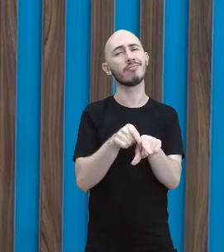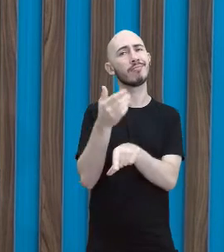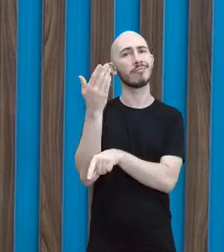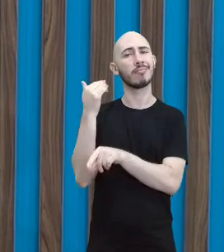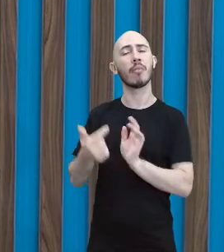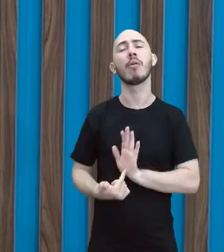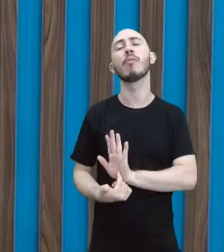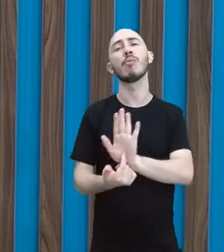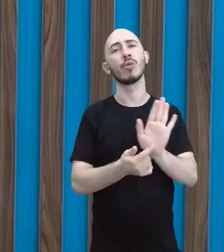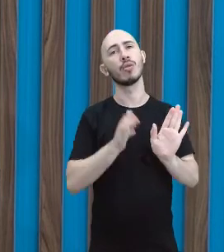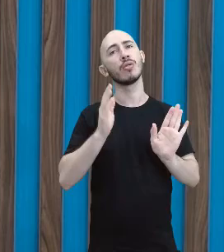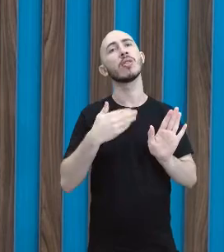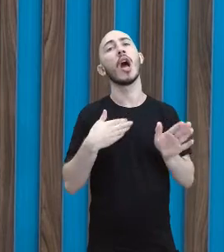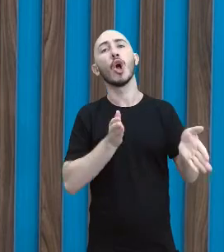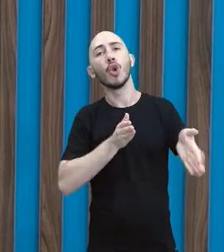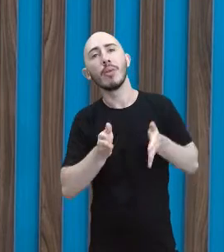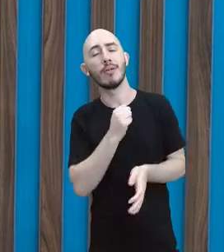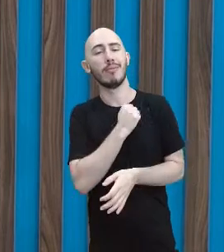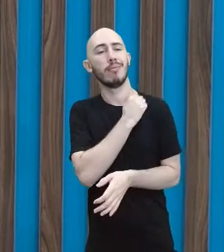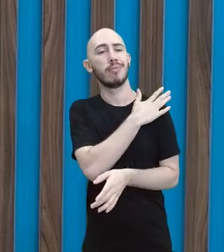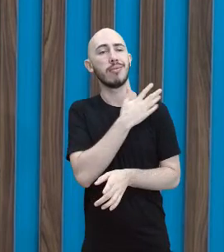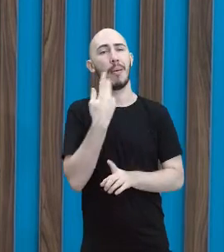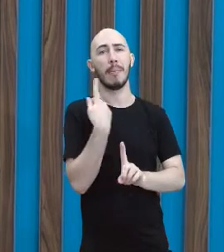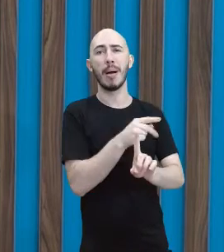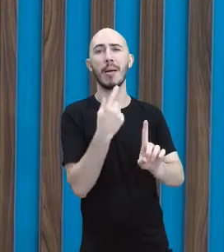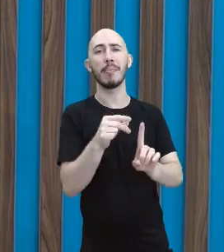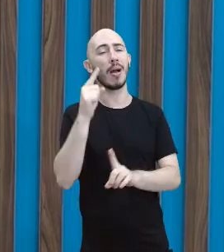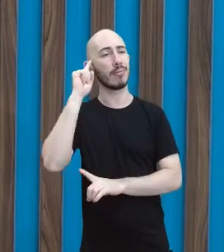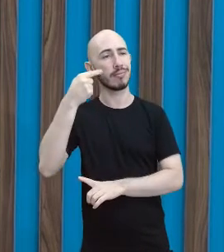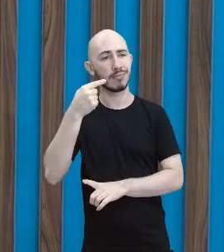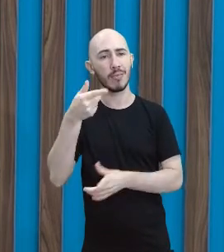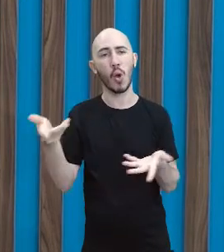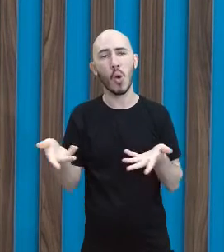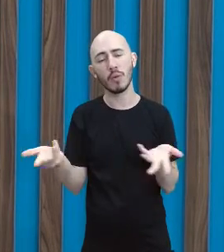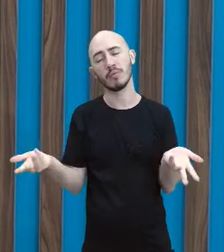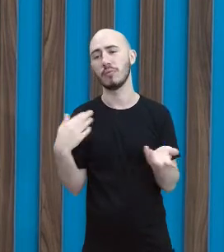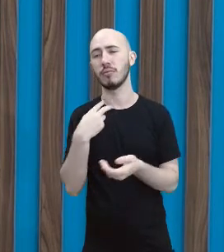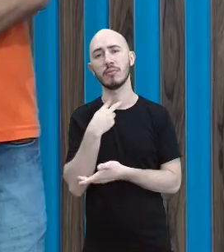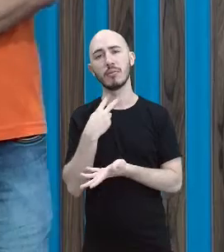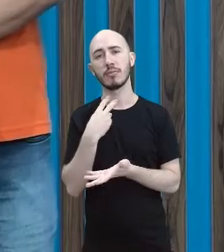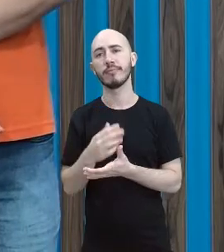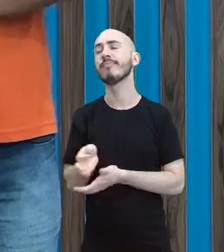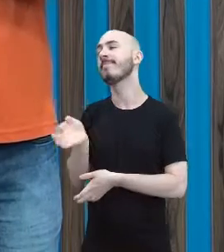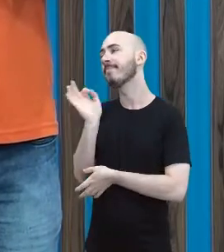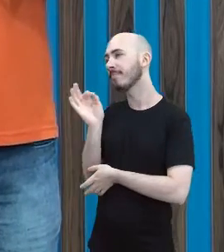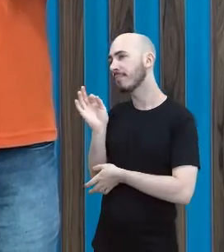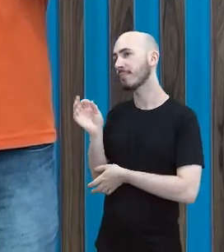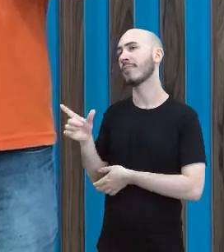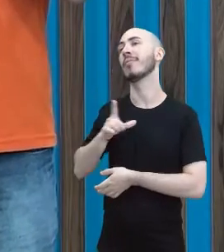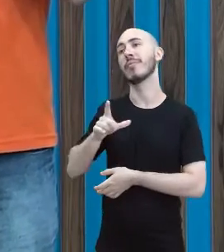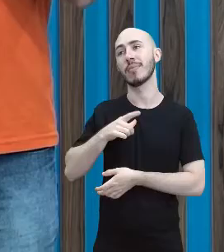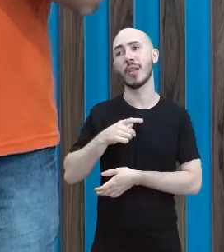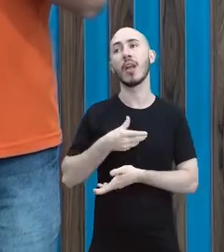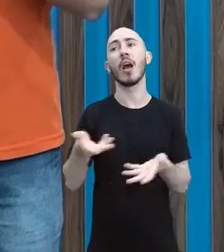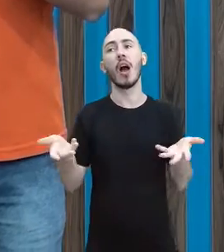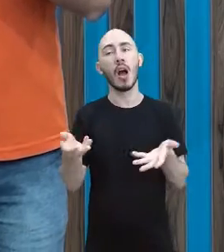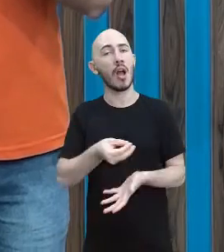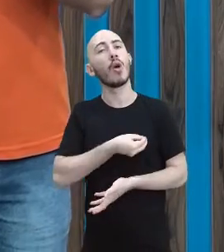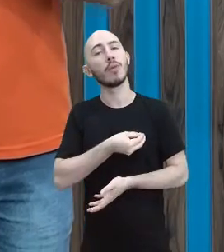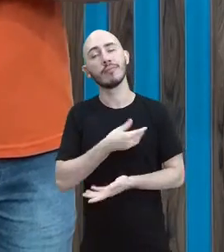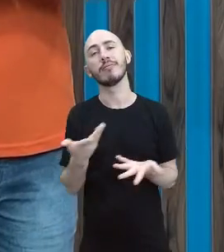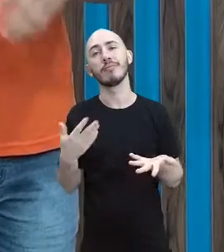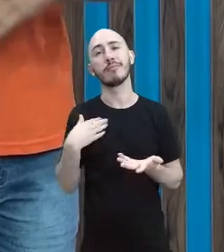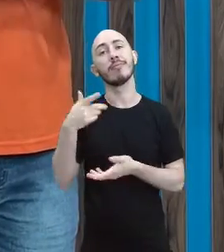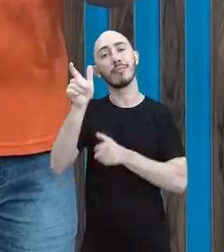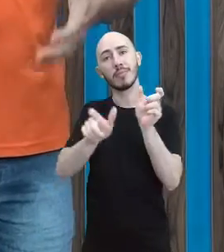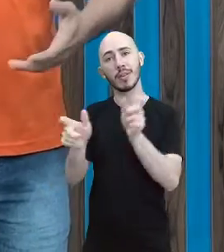em evidência aí na ditadura, né, nos dias de hoje, né. Como a gente vai ver aí, né, tem gente que até pediu, mas a gente vai né, estudar isso um pouquinho